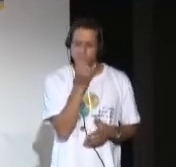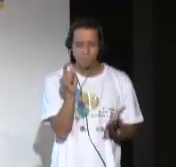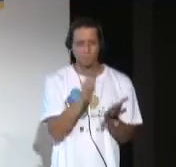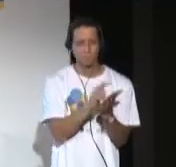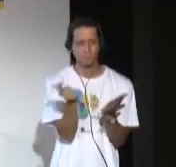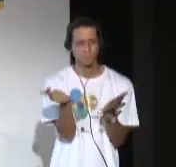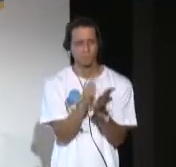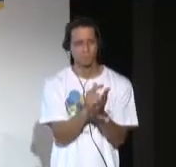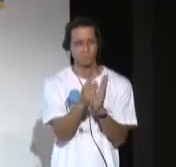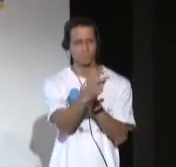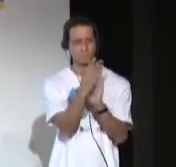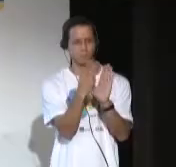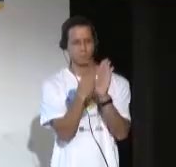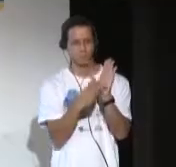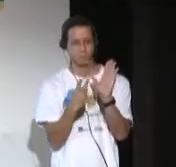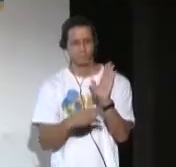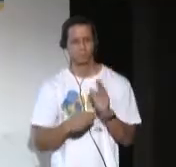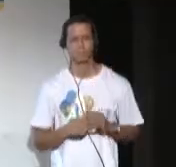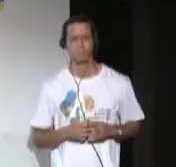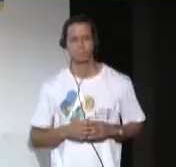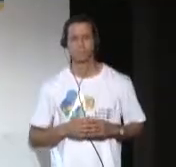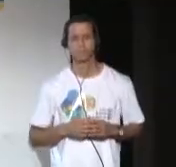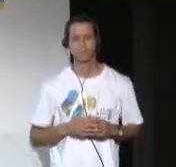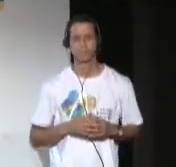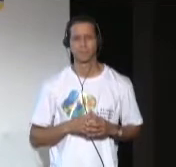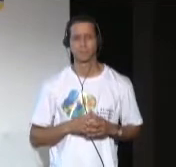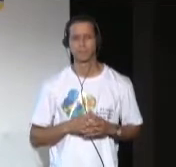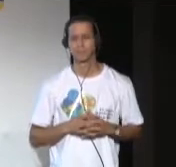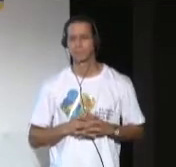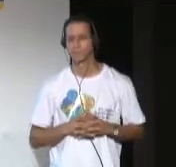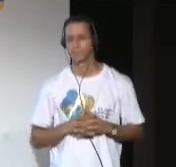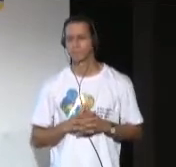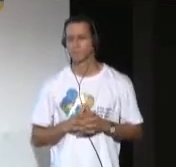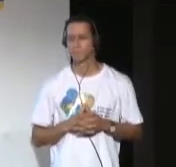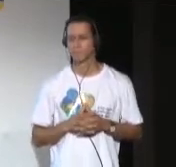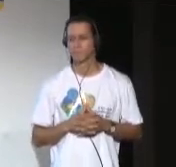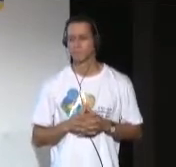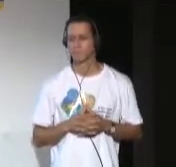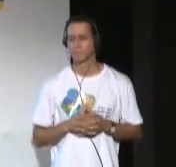poder entender questões e problemas do mundo real.